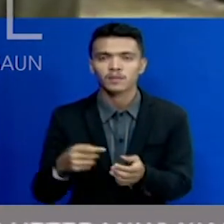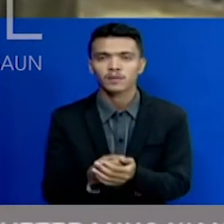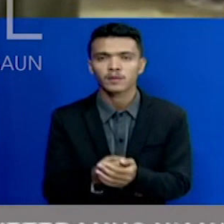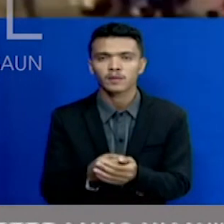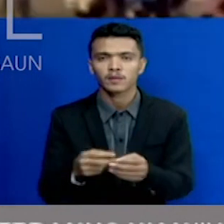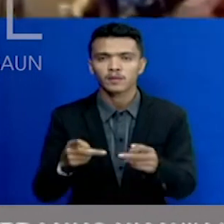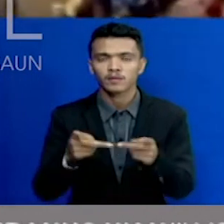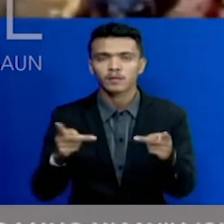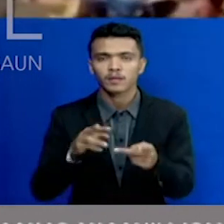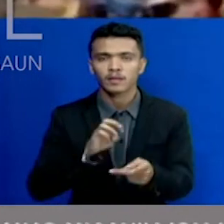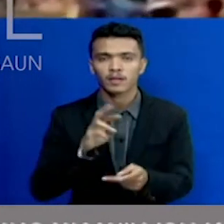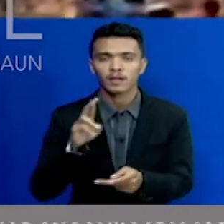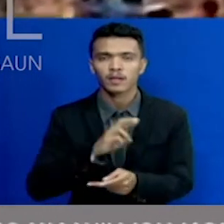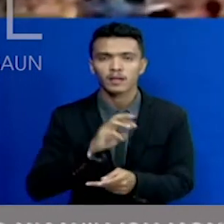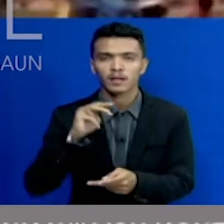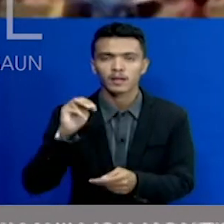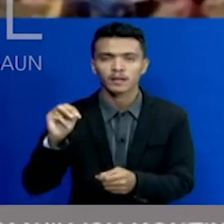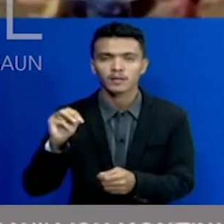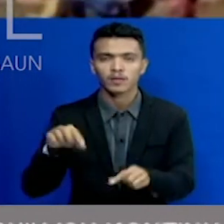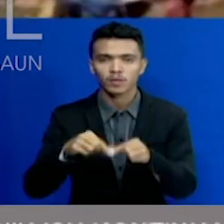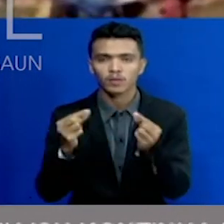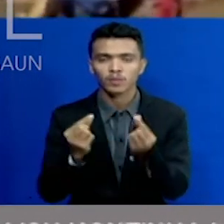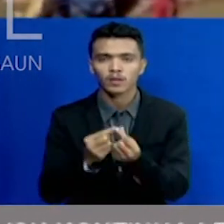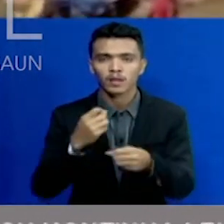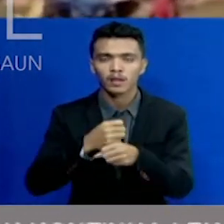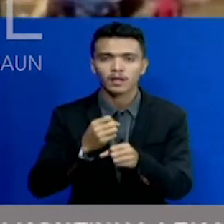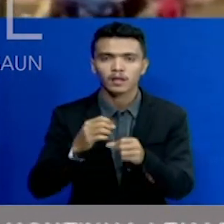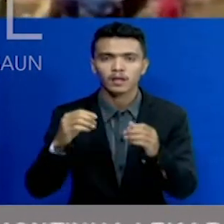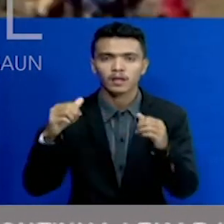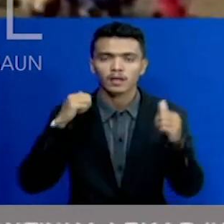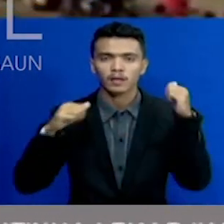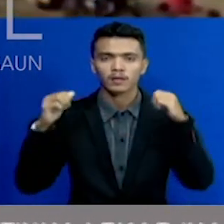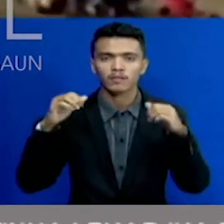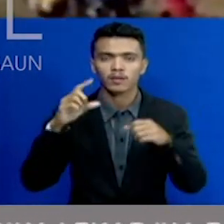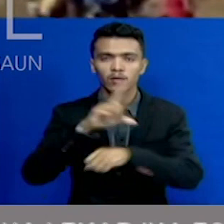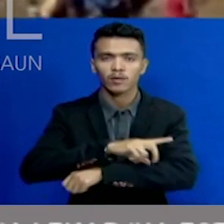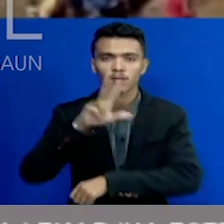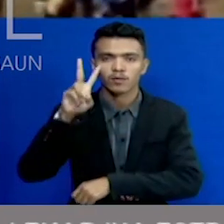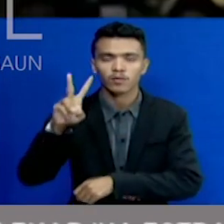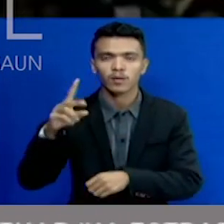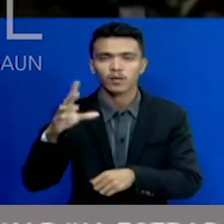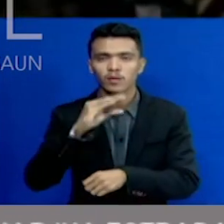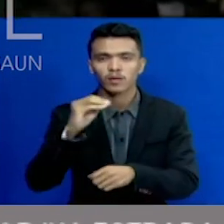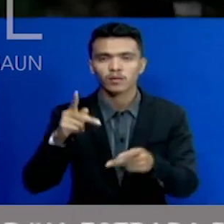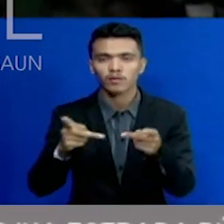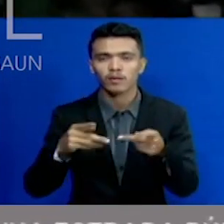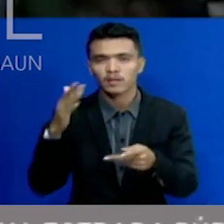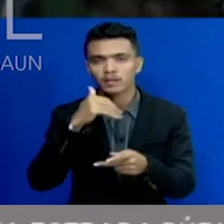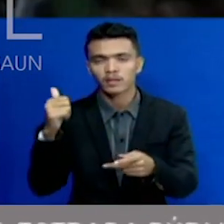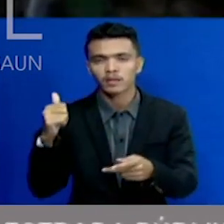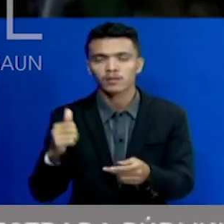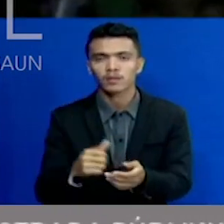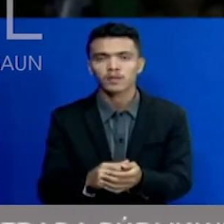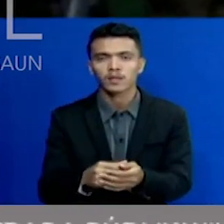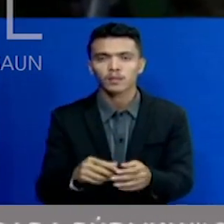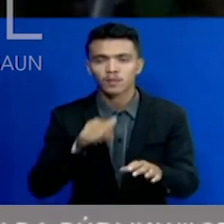Lau Mobisi. Tuir plano, grupo Rafere, durante Loron Rua, se halau visita ba Fatin Turismo Selo, nebe se hak sumik an hela ba